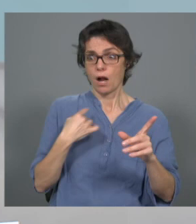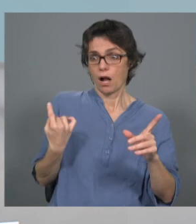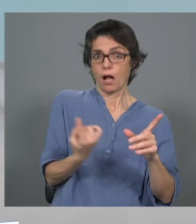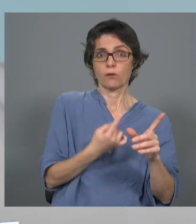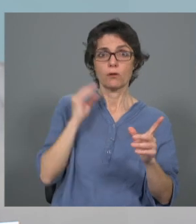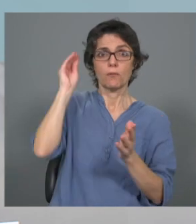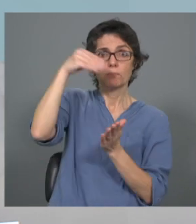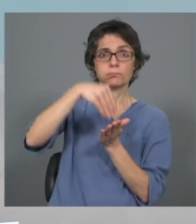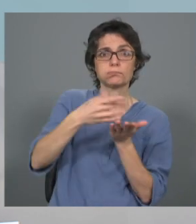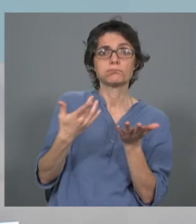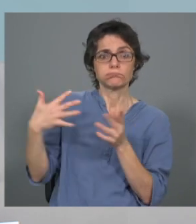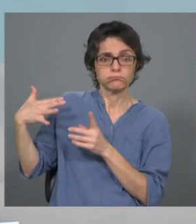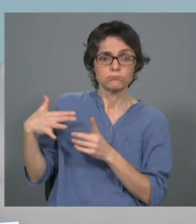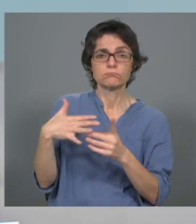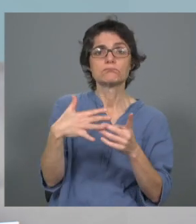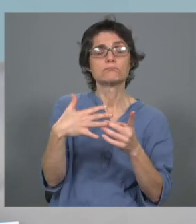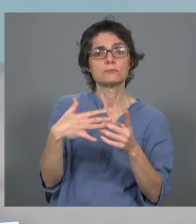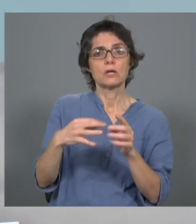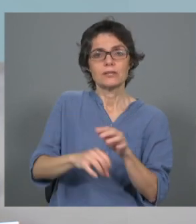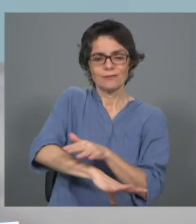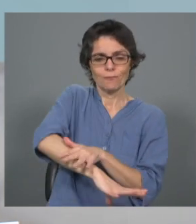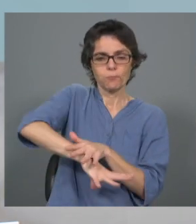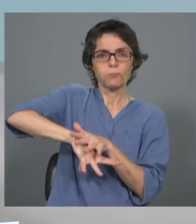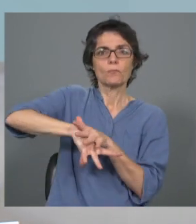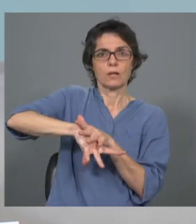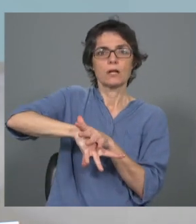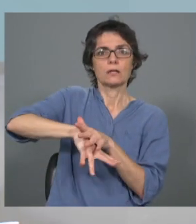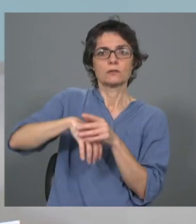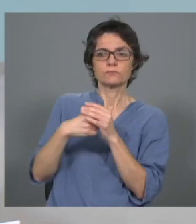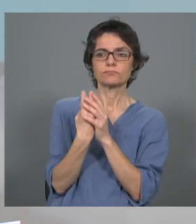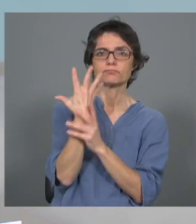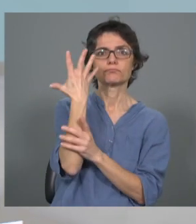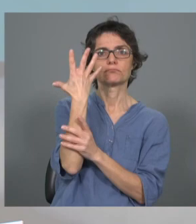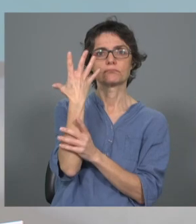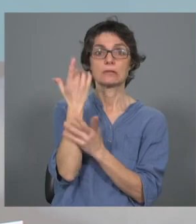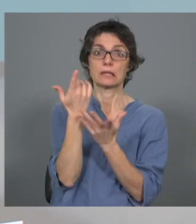ter também a este tronco comum, que é Cristo.